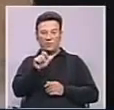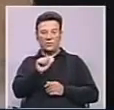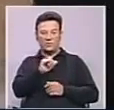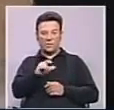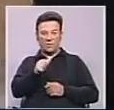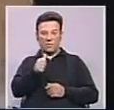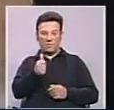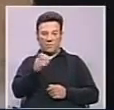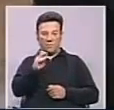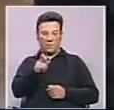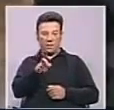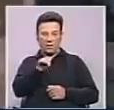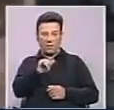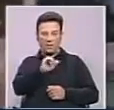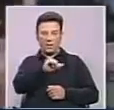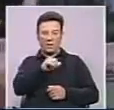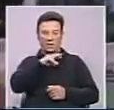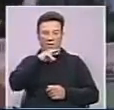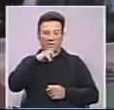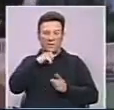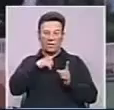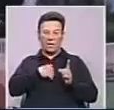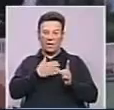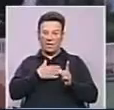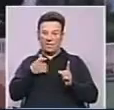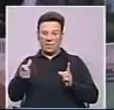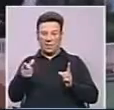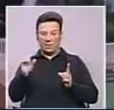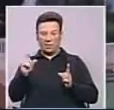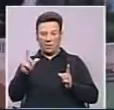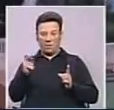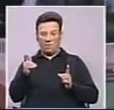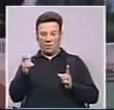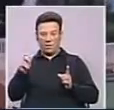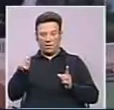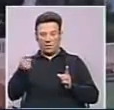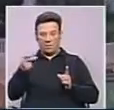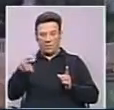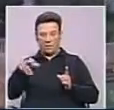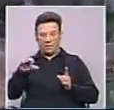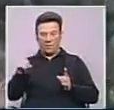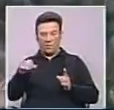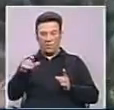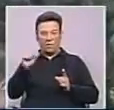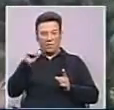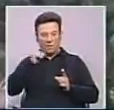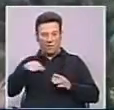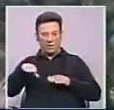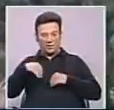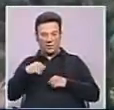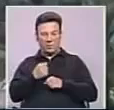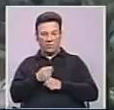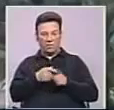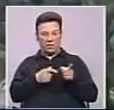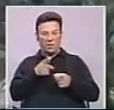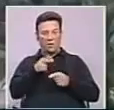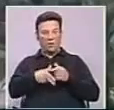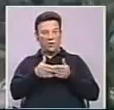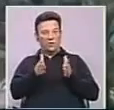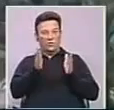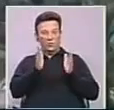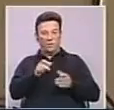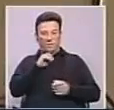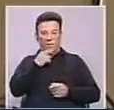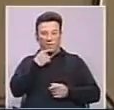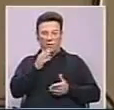religião Bahá'í, em Israel, e que esta empresa de Oliveira do Bairro aceitou de braços abertos. Agora que o santuário já foi inaugurado,